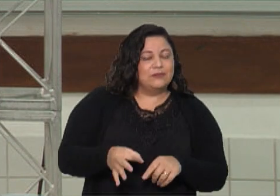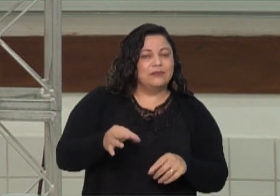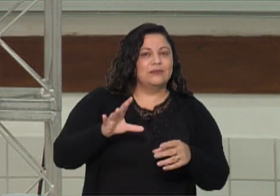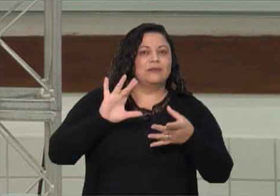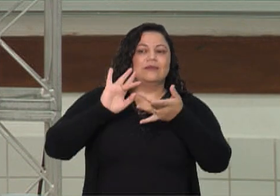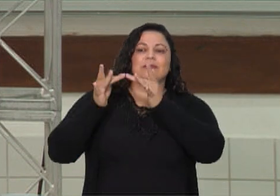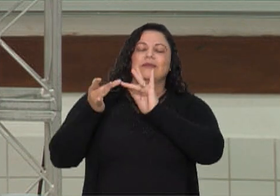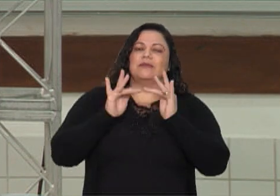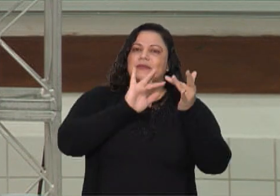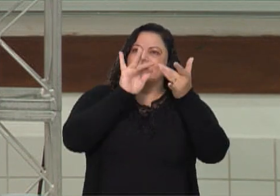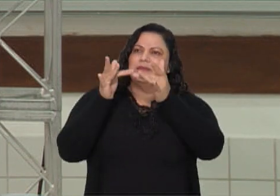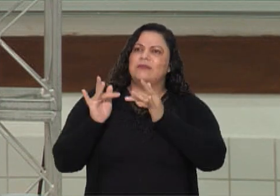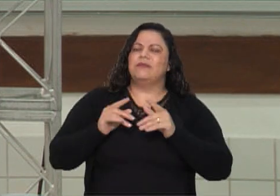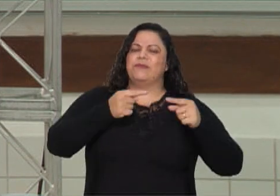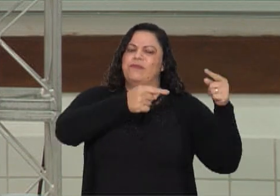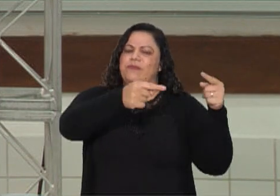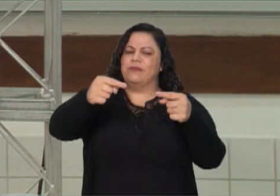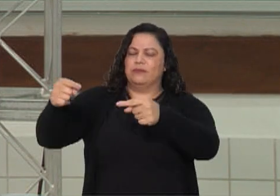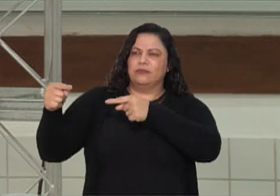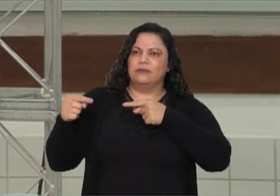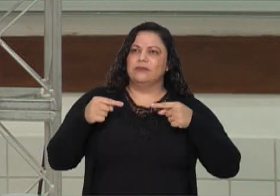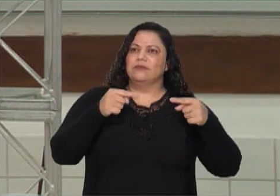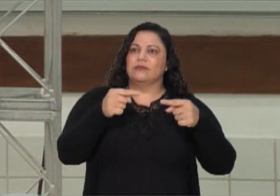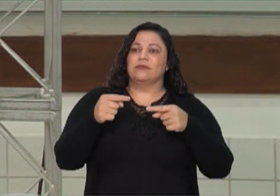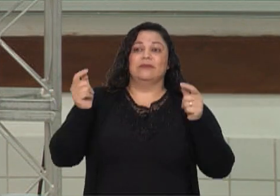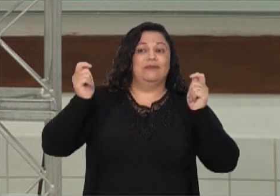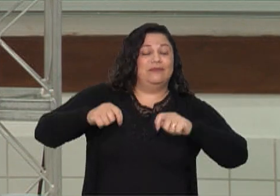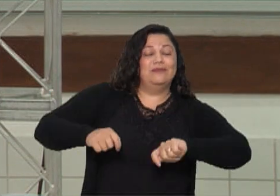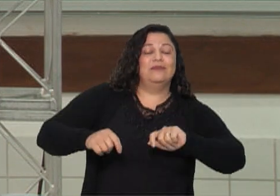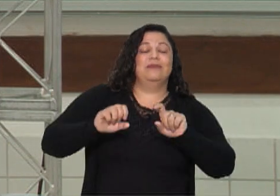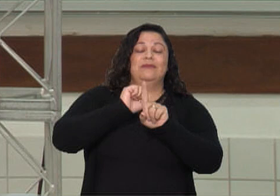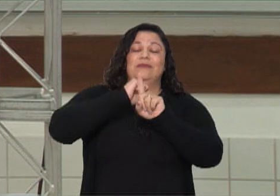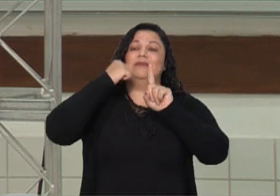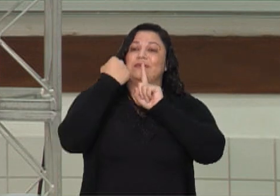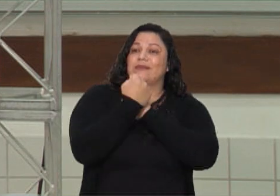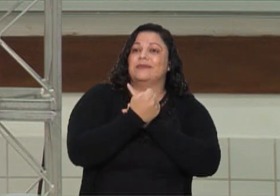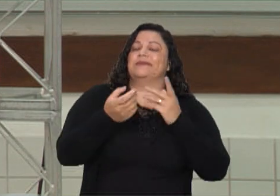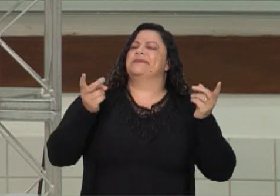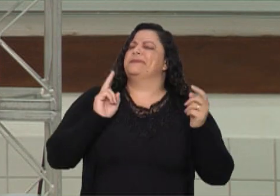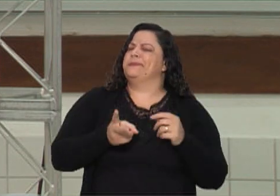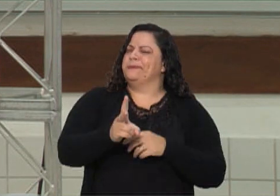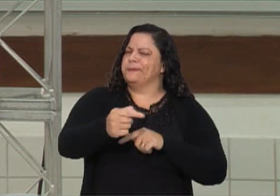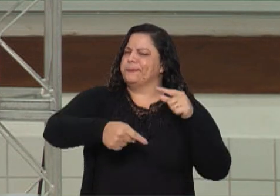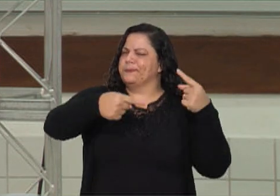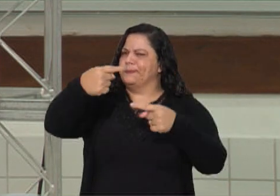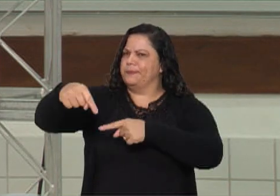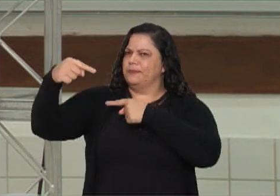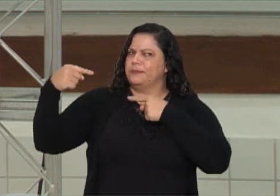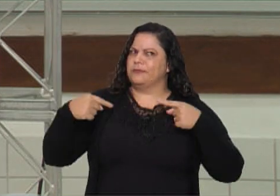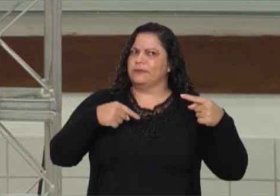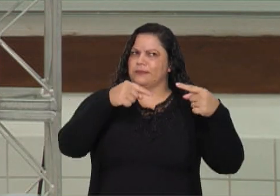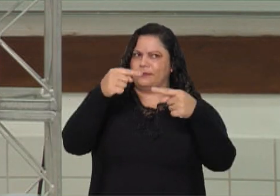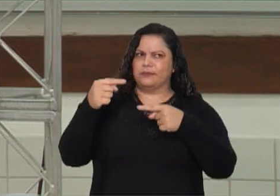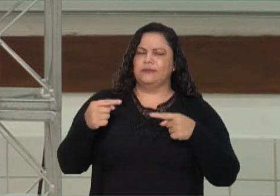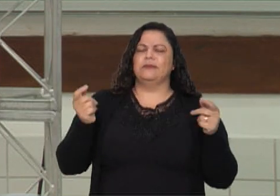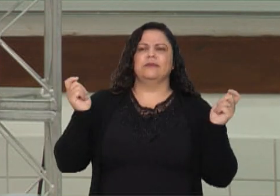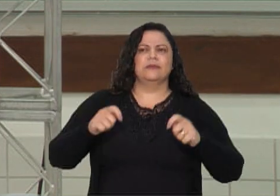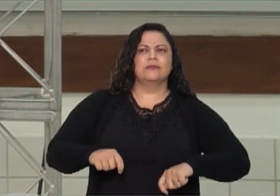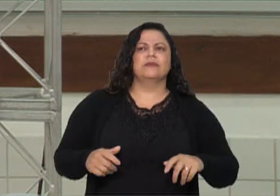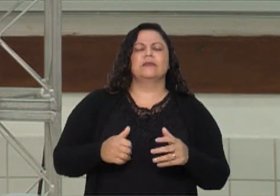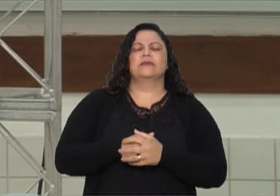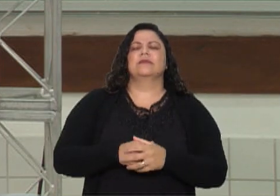Ó. Quando fala de política, tem um pouco de social. Quando fala de social, sempre tem um pouquinho de política, né? Quando a gente trabalha